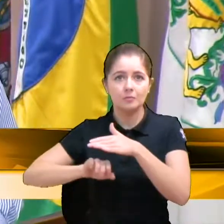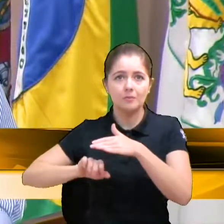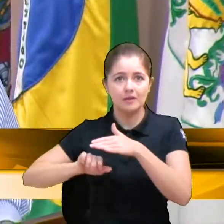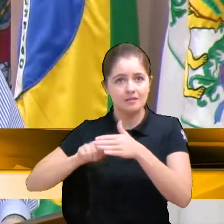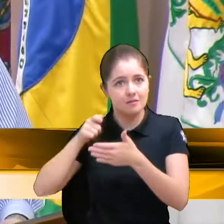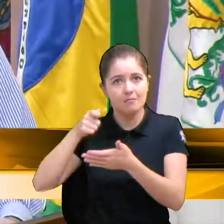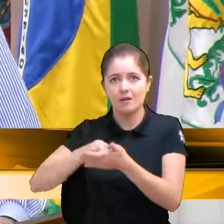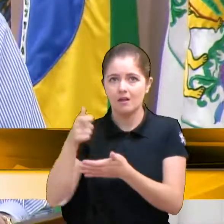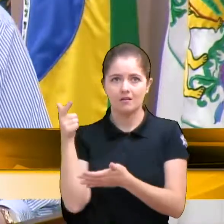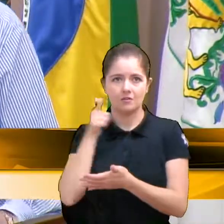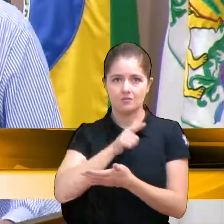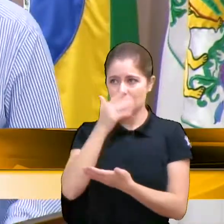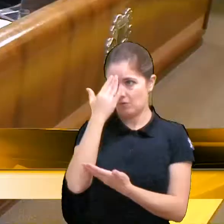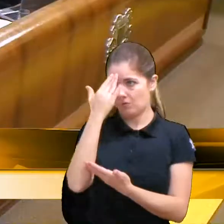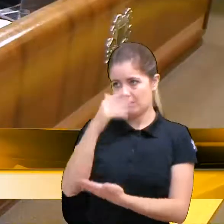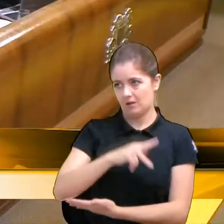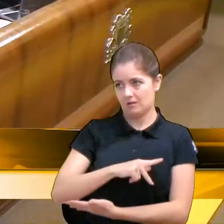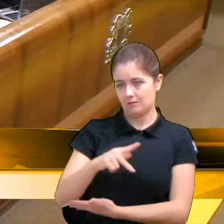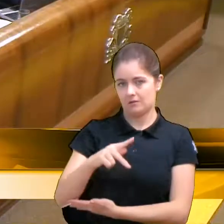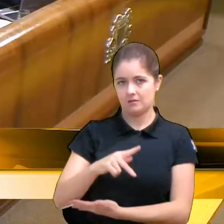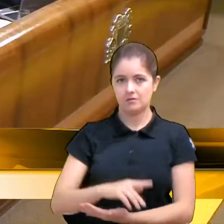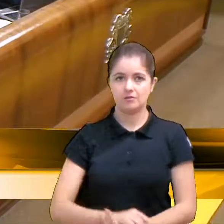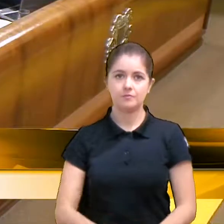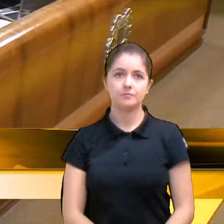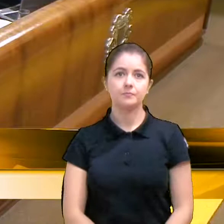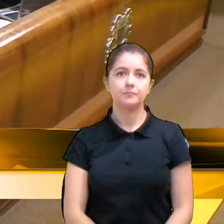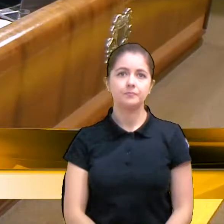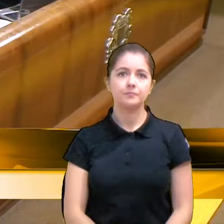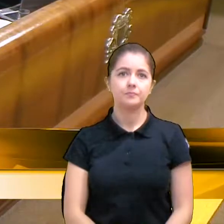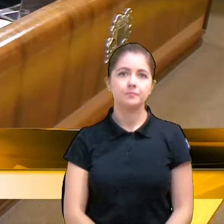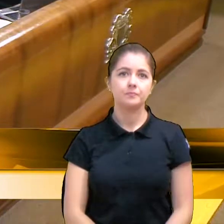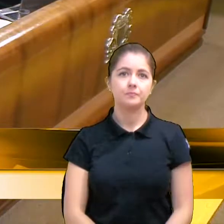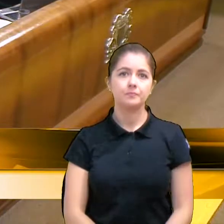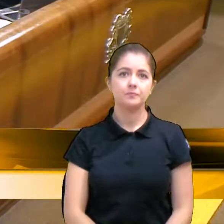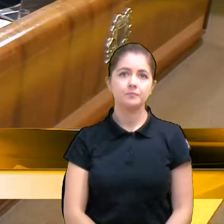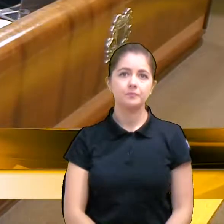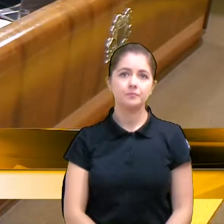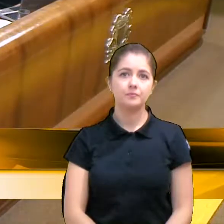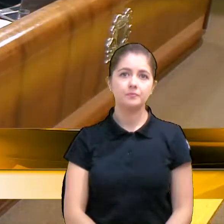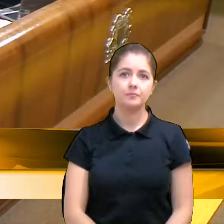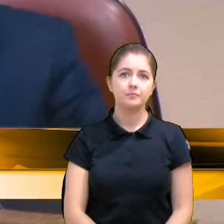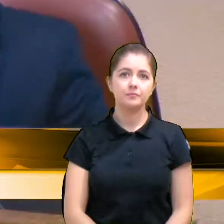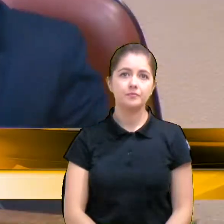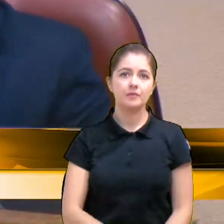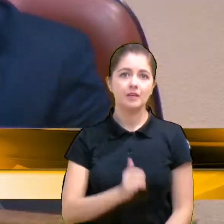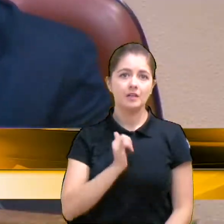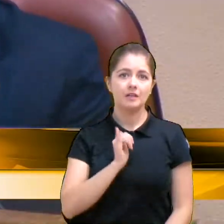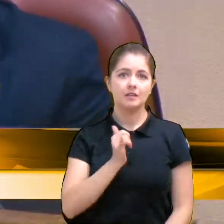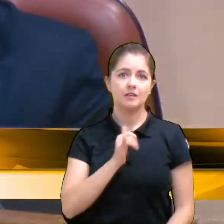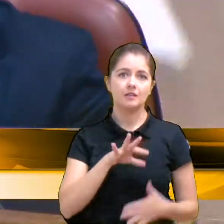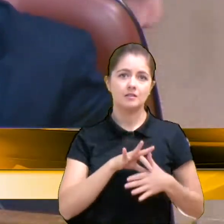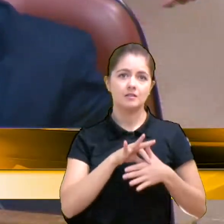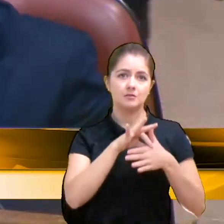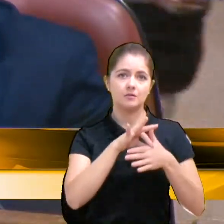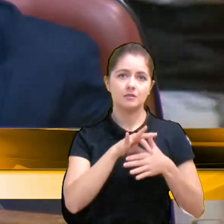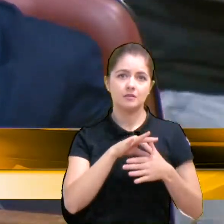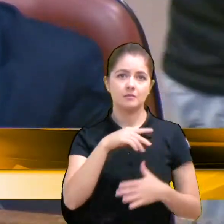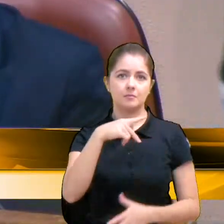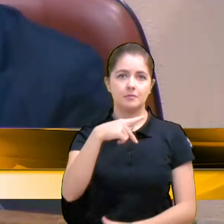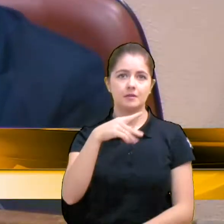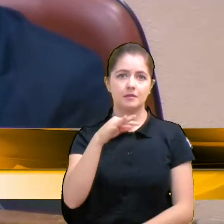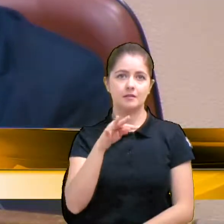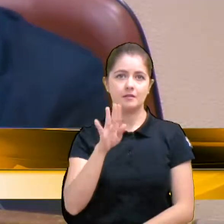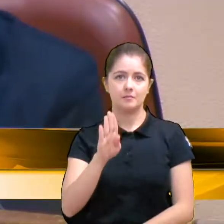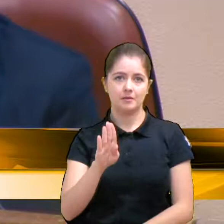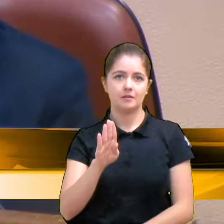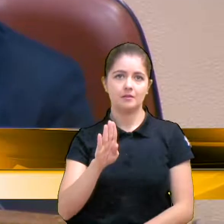senhor presidente. Era isso para o momento. Peço uma declaração de líder à bancada do PTB. Uma declaração de líder à